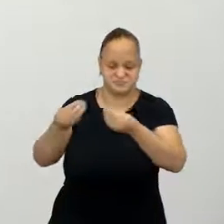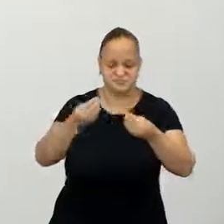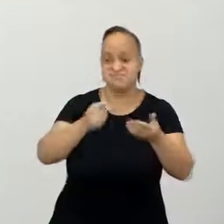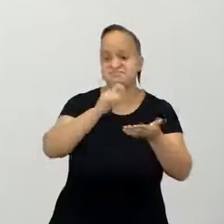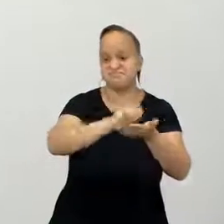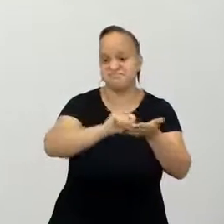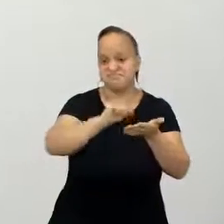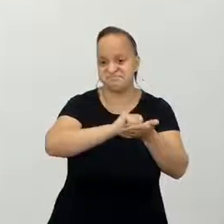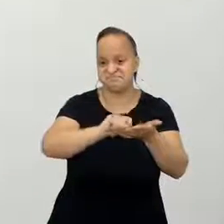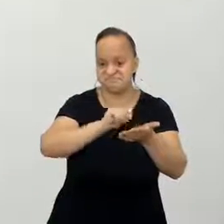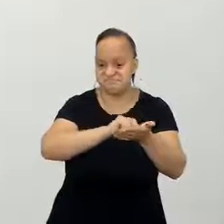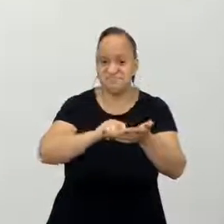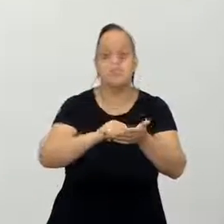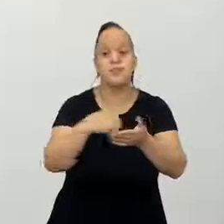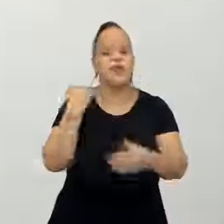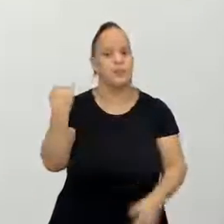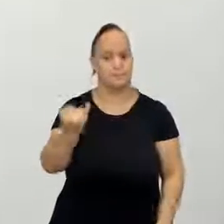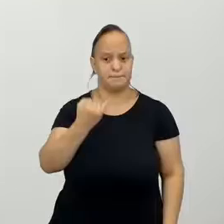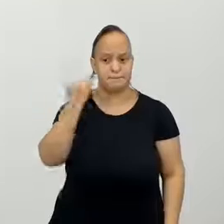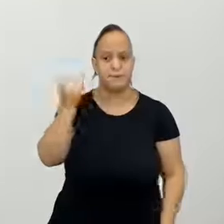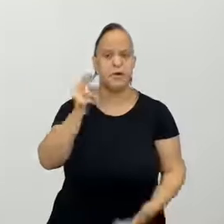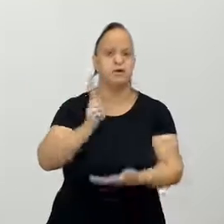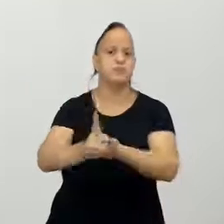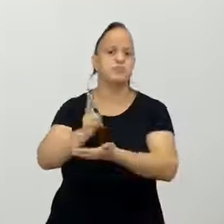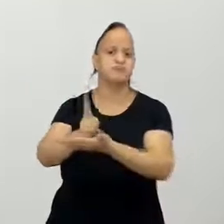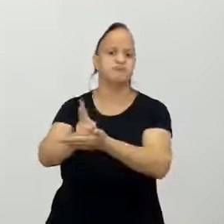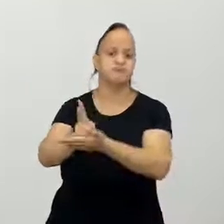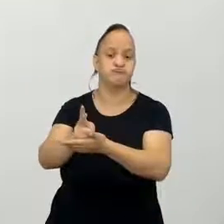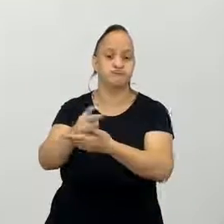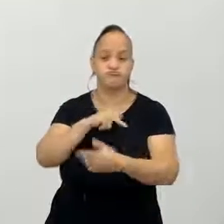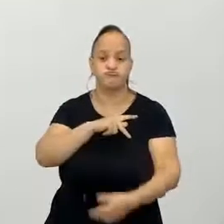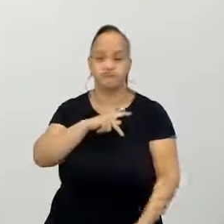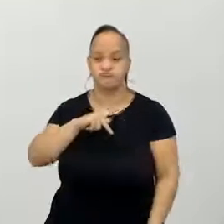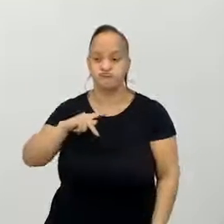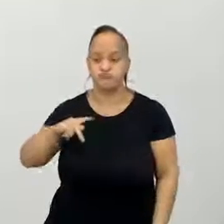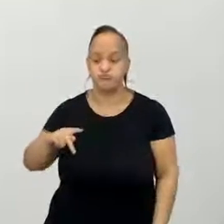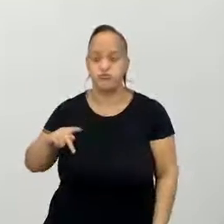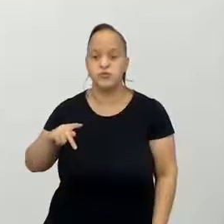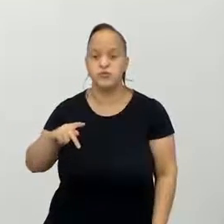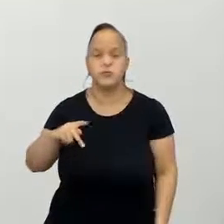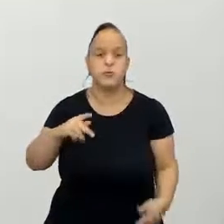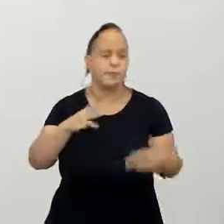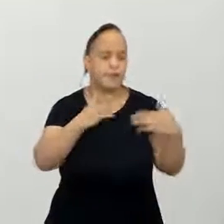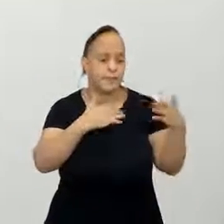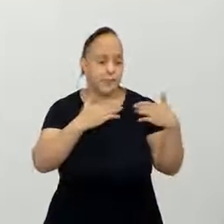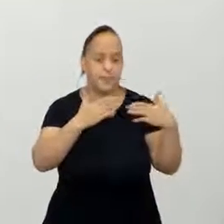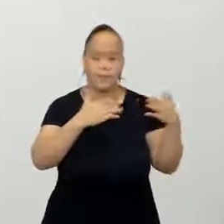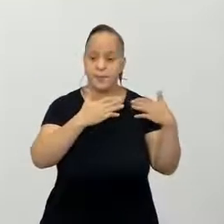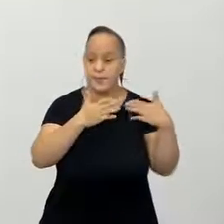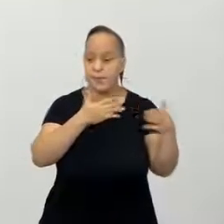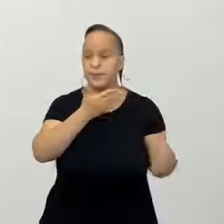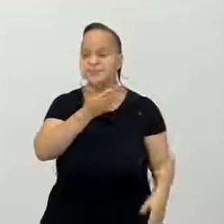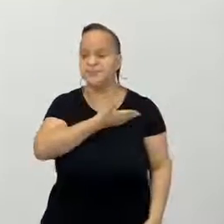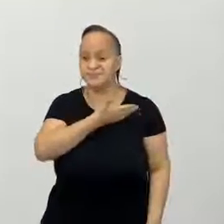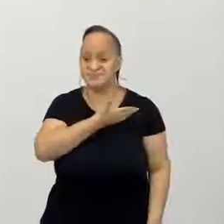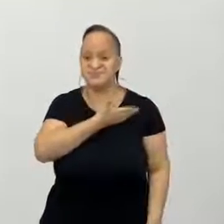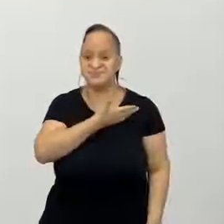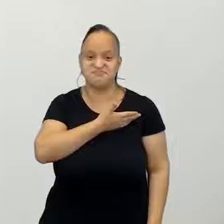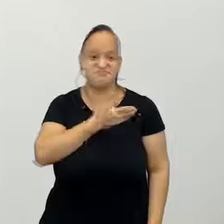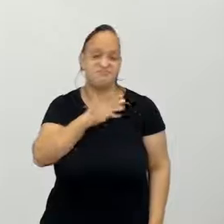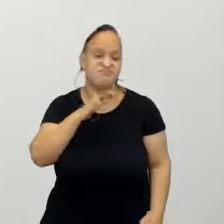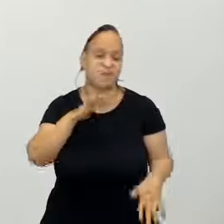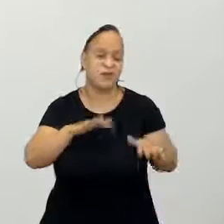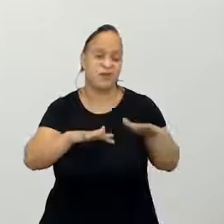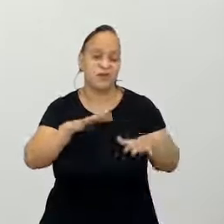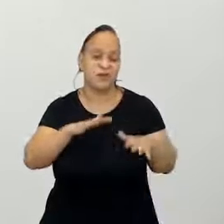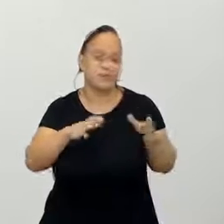de bordo. Ele até acaba sendo um instrumento pedagógico para a gente, inclusive para a gente discutir com os nossos colegas, quando a gente não está, né, todo mundo junto